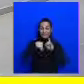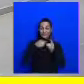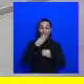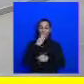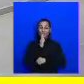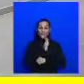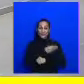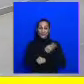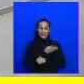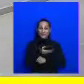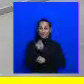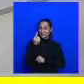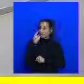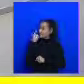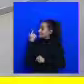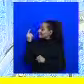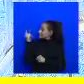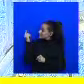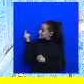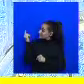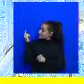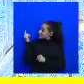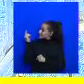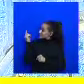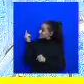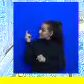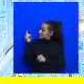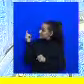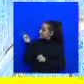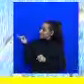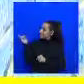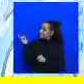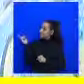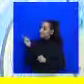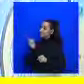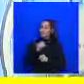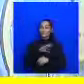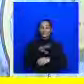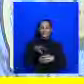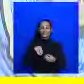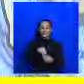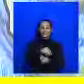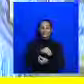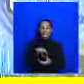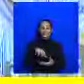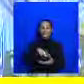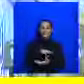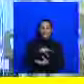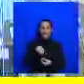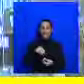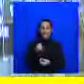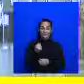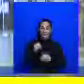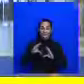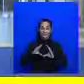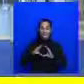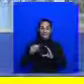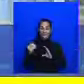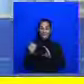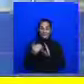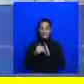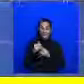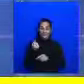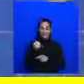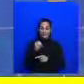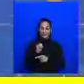sorteio do time do coração. Bolas posicionadas. Valendo! Globo recarregado, embaralhando 80 bolas